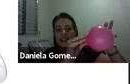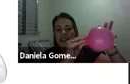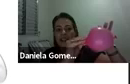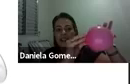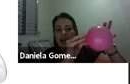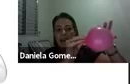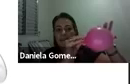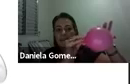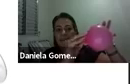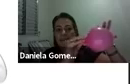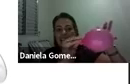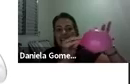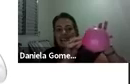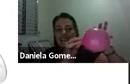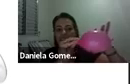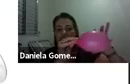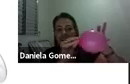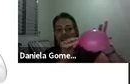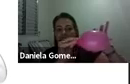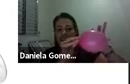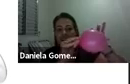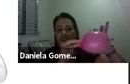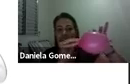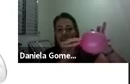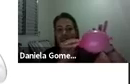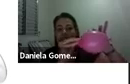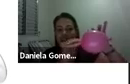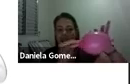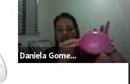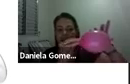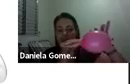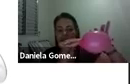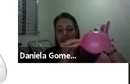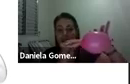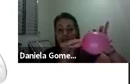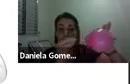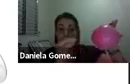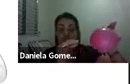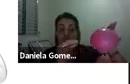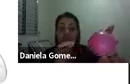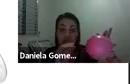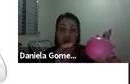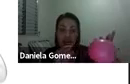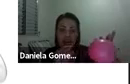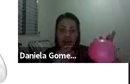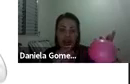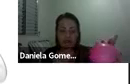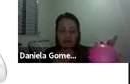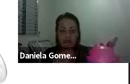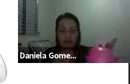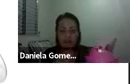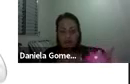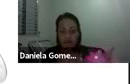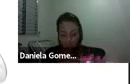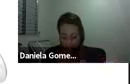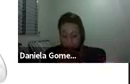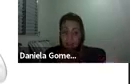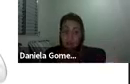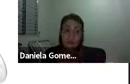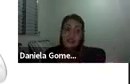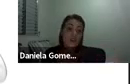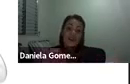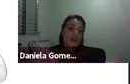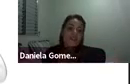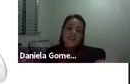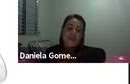a criança pega, ó, esse peito, tá? Ela consegue sugar, tá bom?